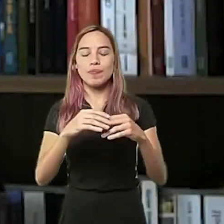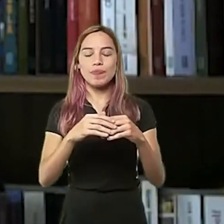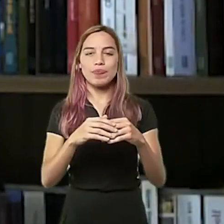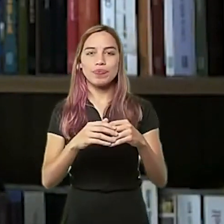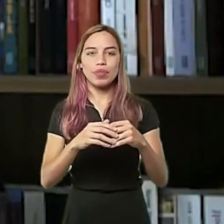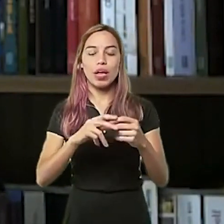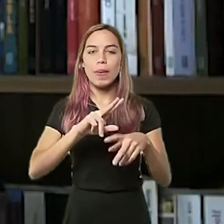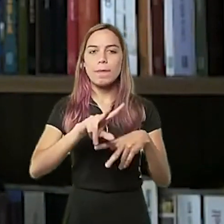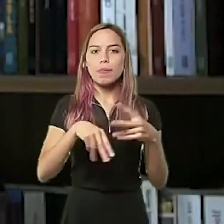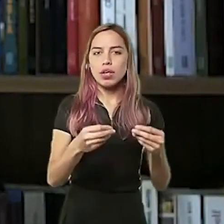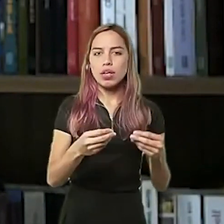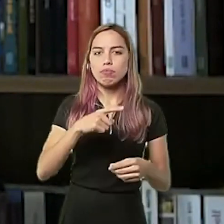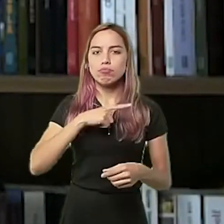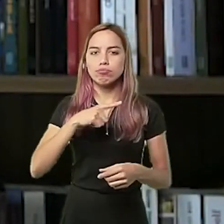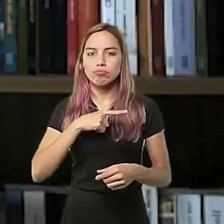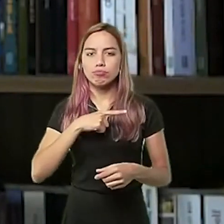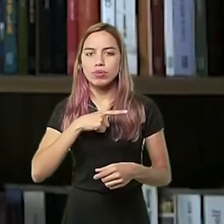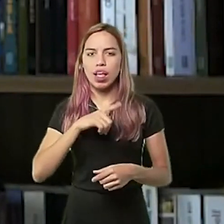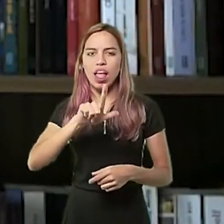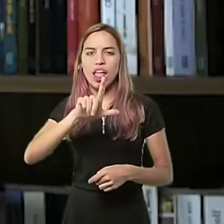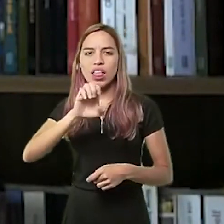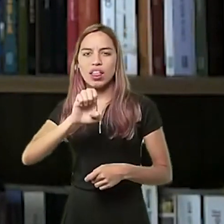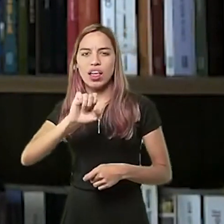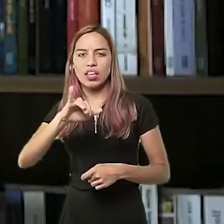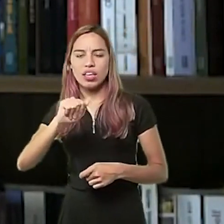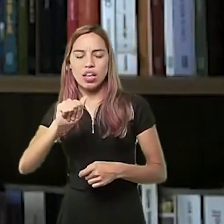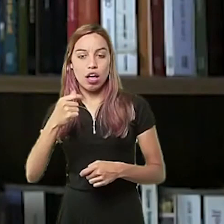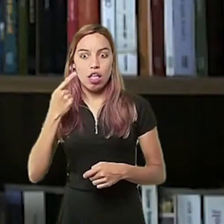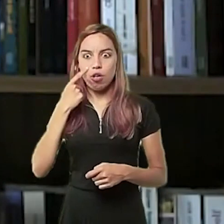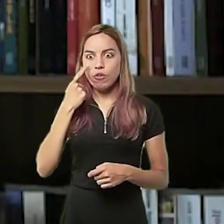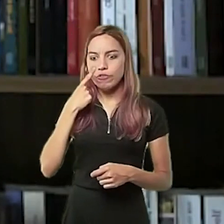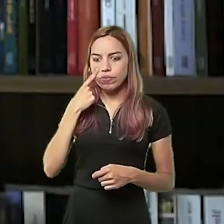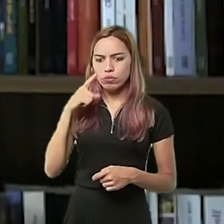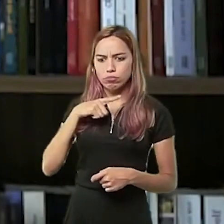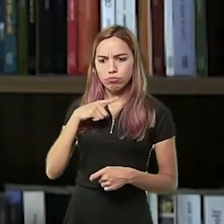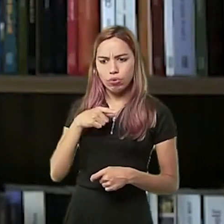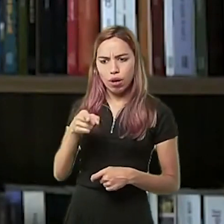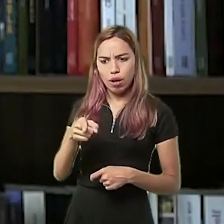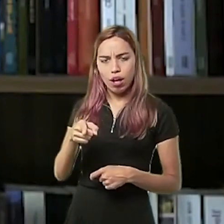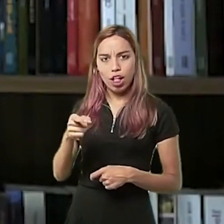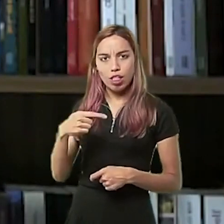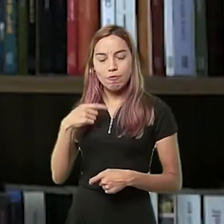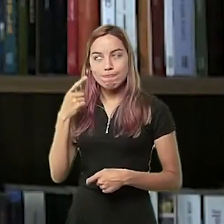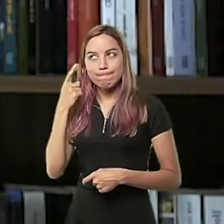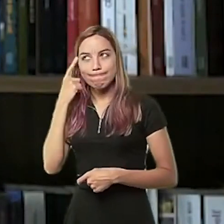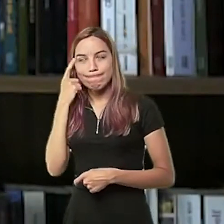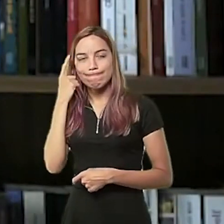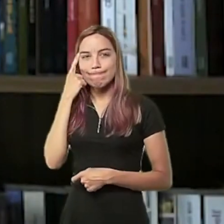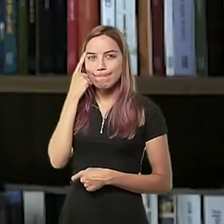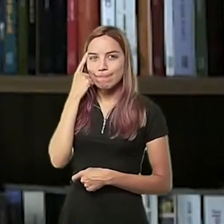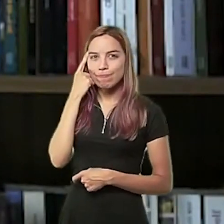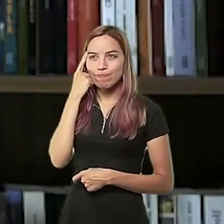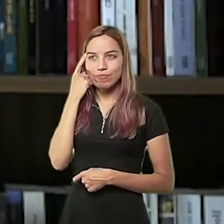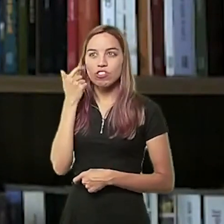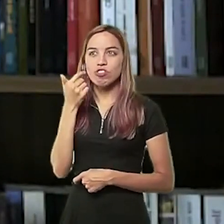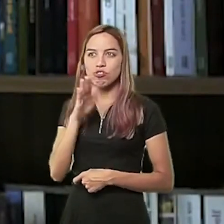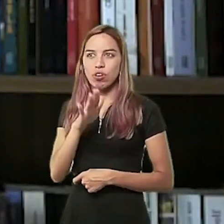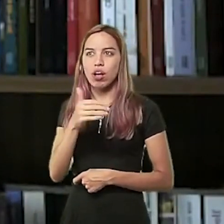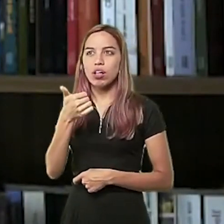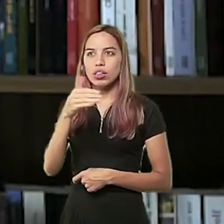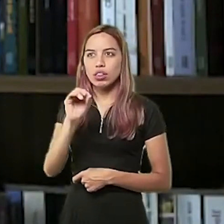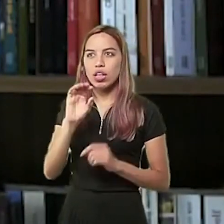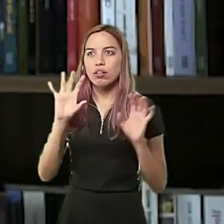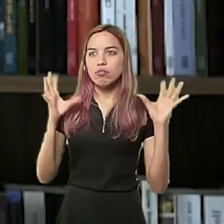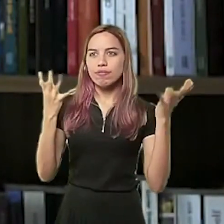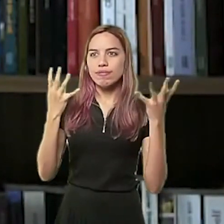editorial. E eu vi que já tinha, acho que 10 edições,